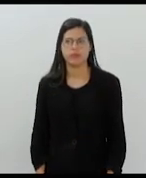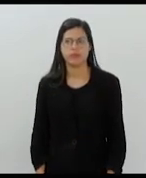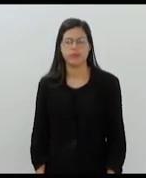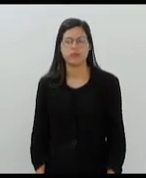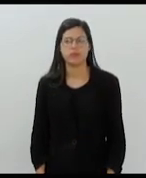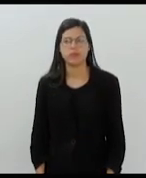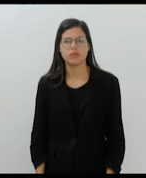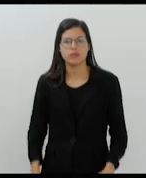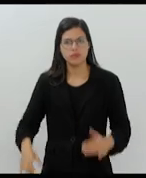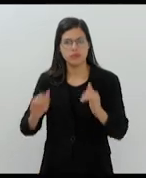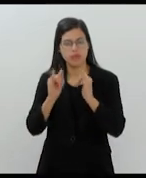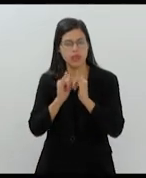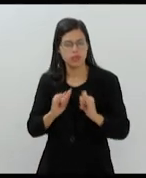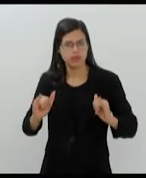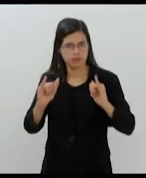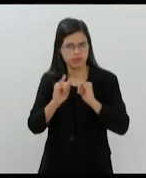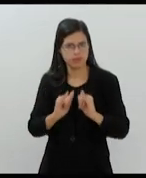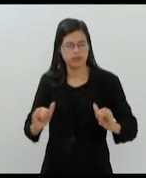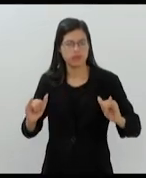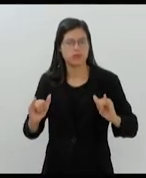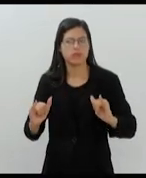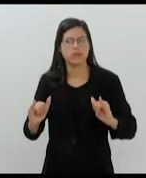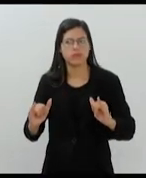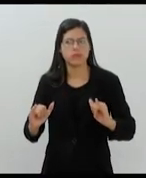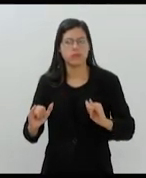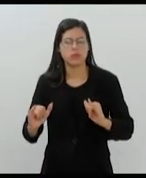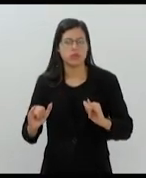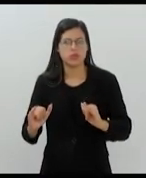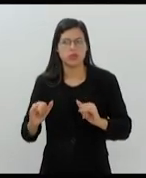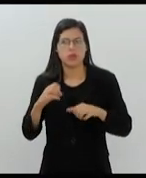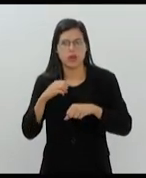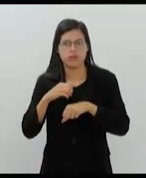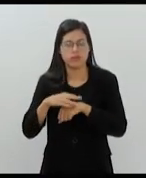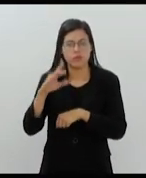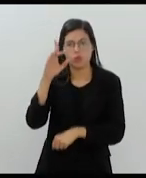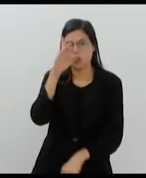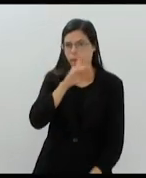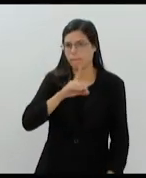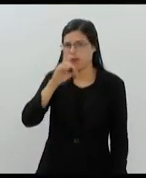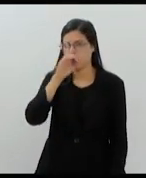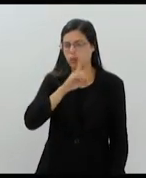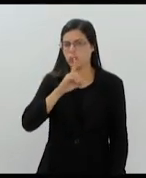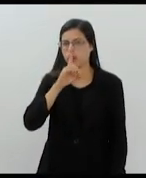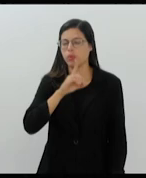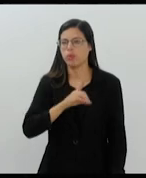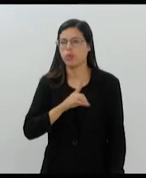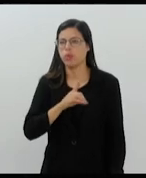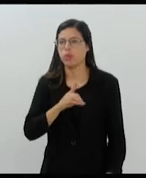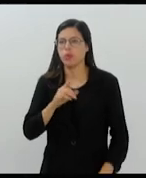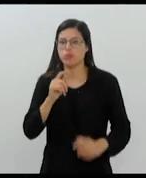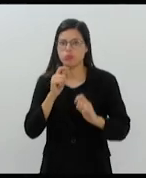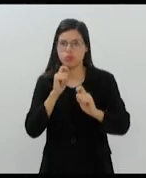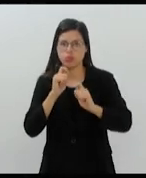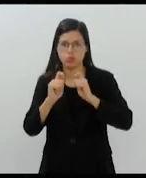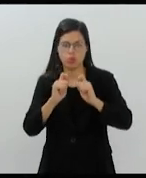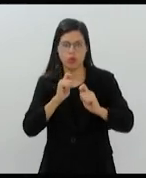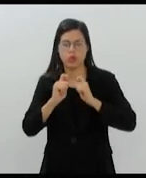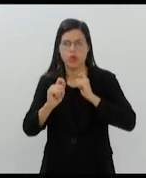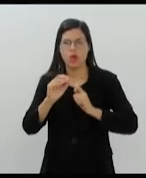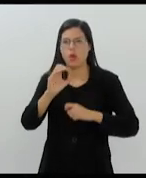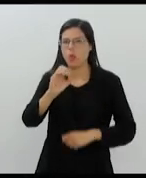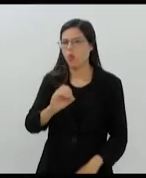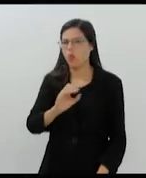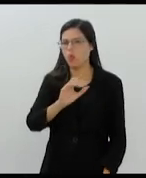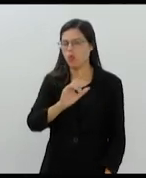essa notícia que foi dada no domingo no jornal O Globo,